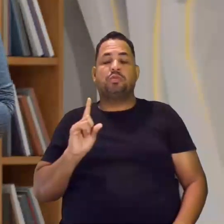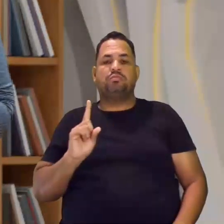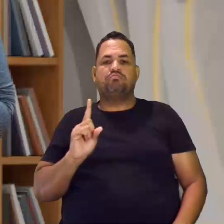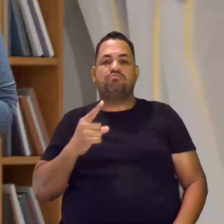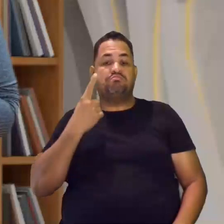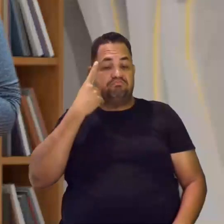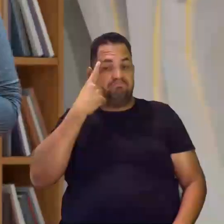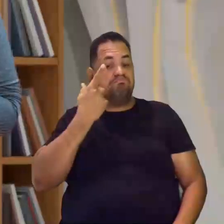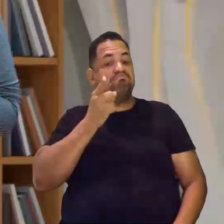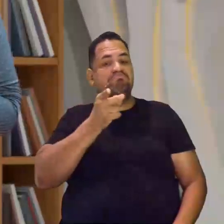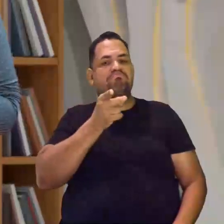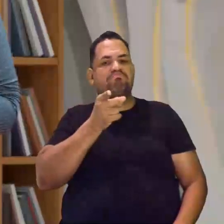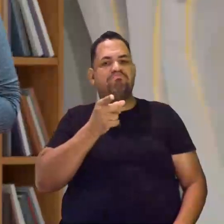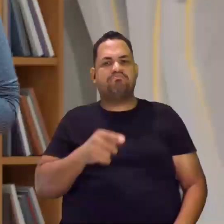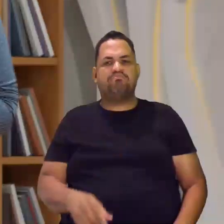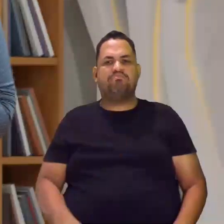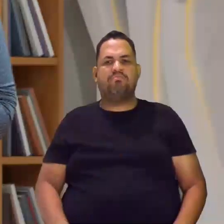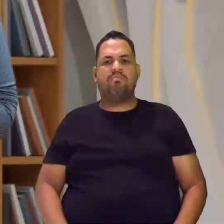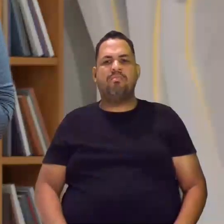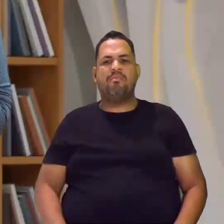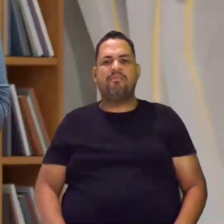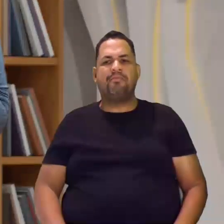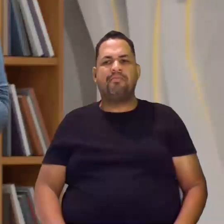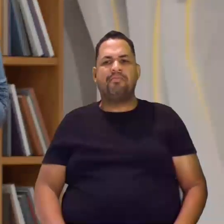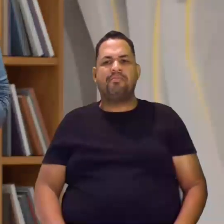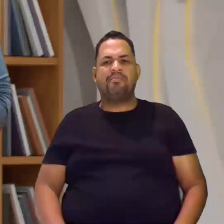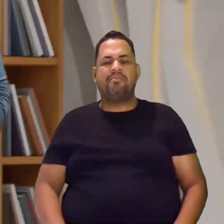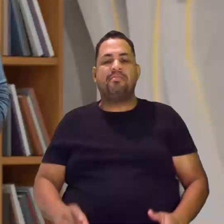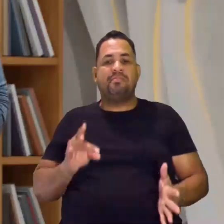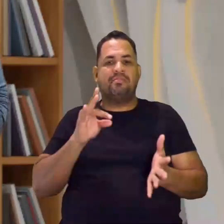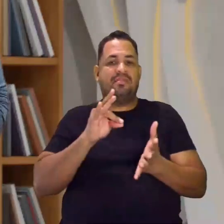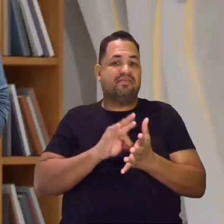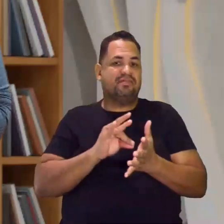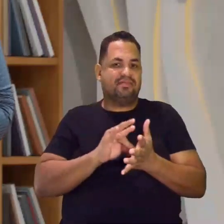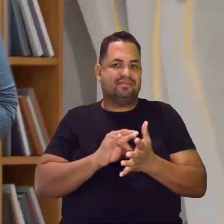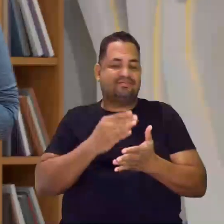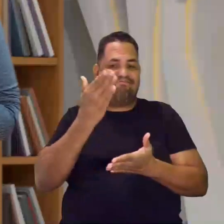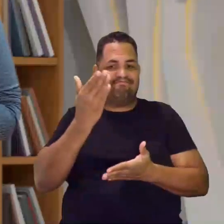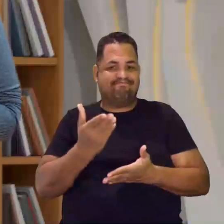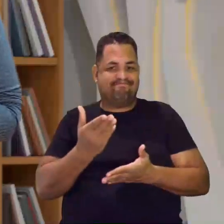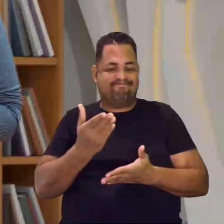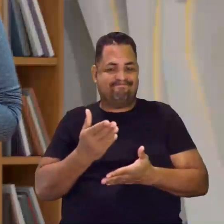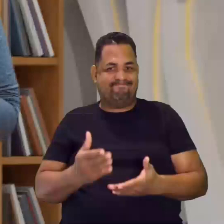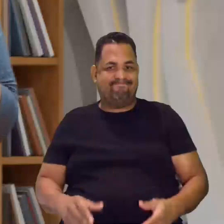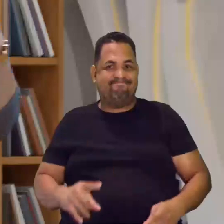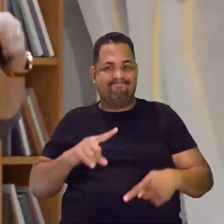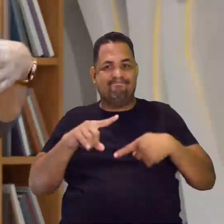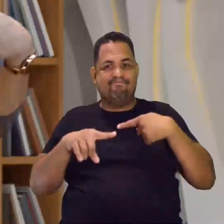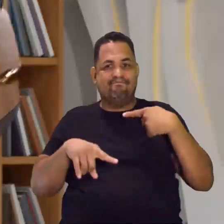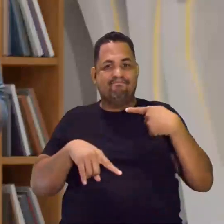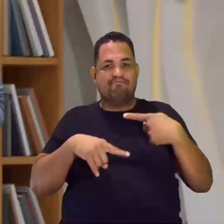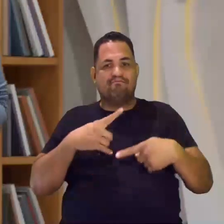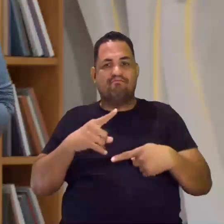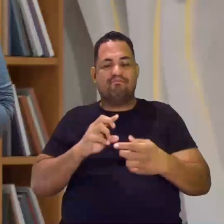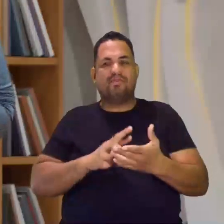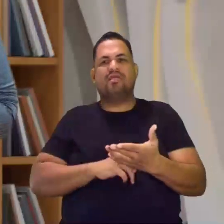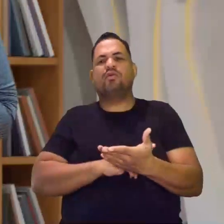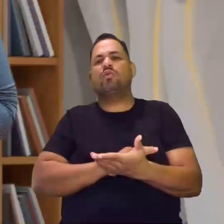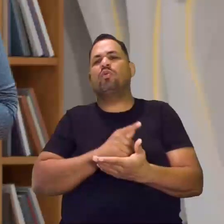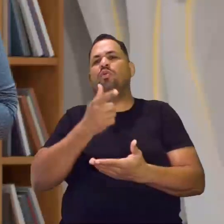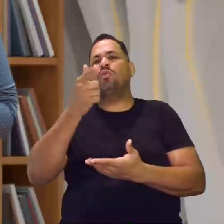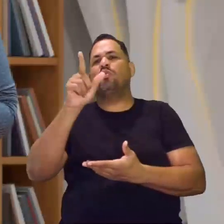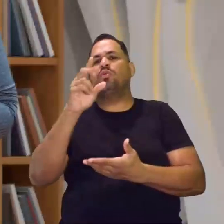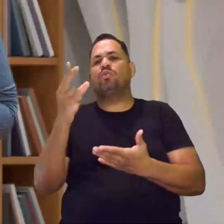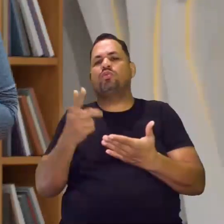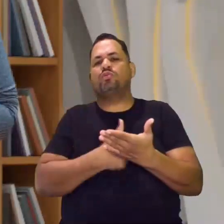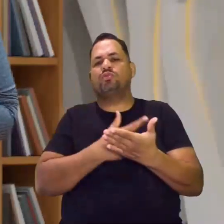vocês acham? Então, na verdade, gente, depois houveram muitas obras que vieram